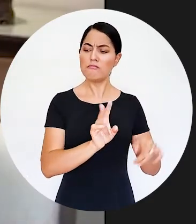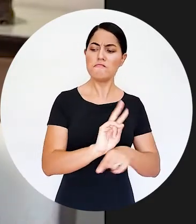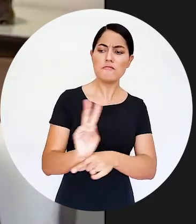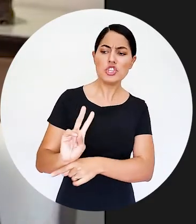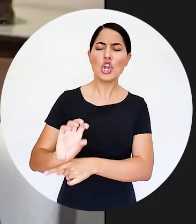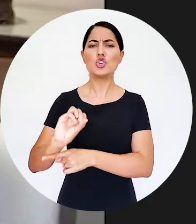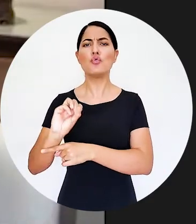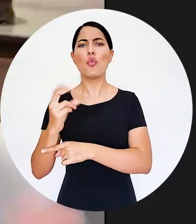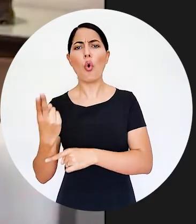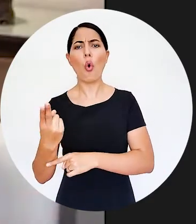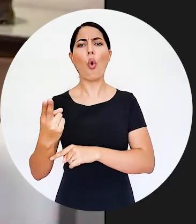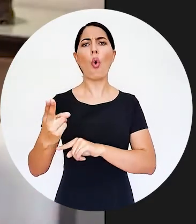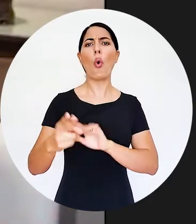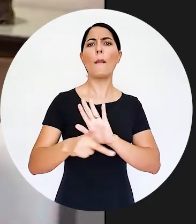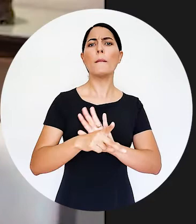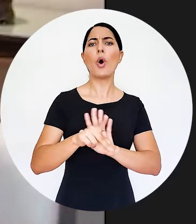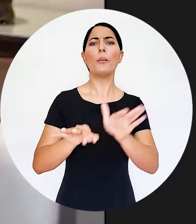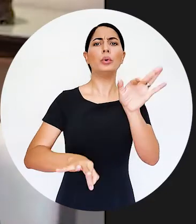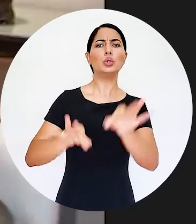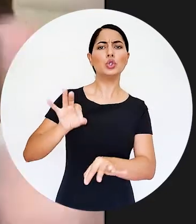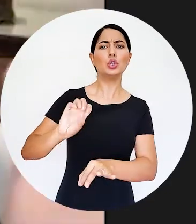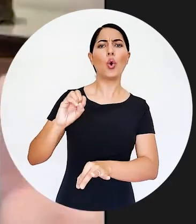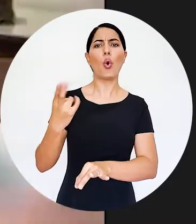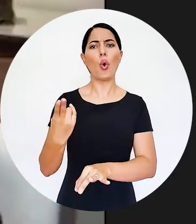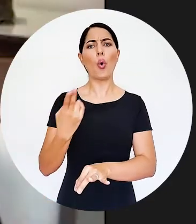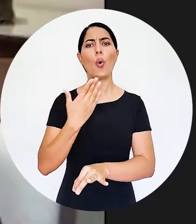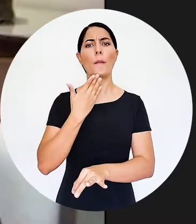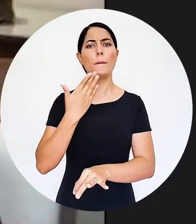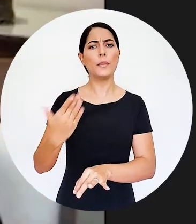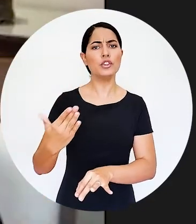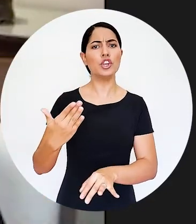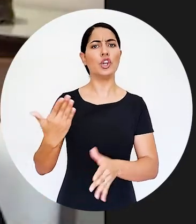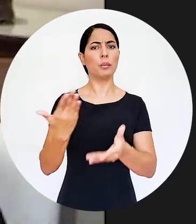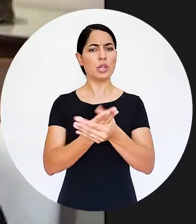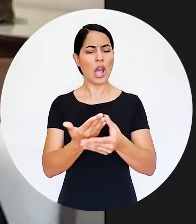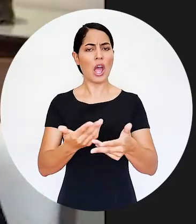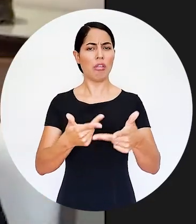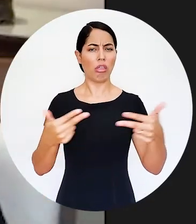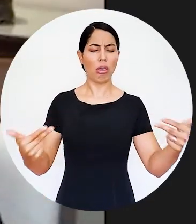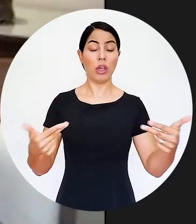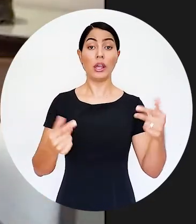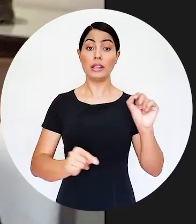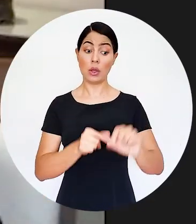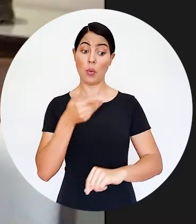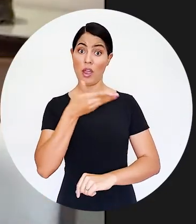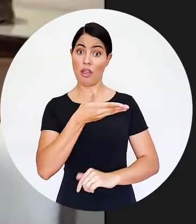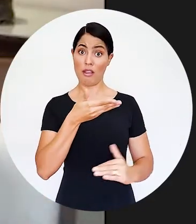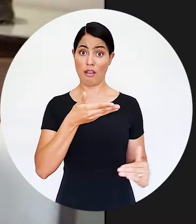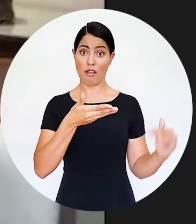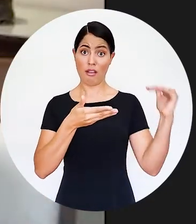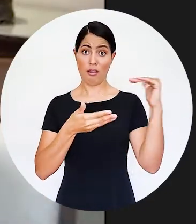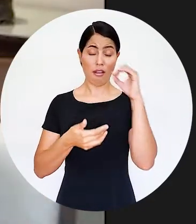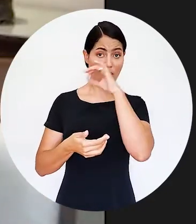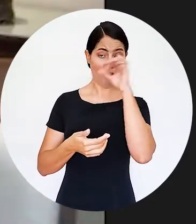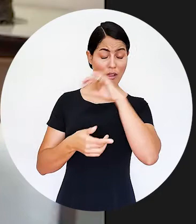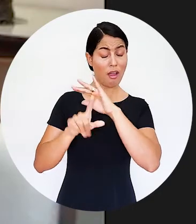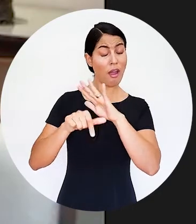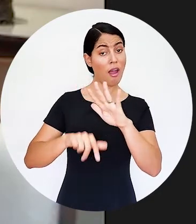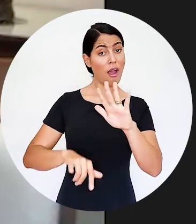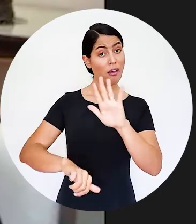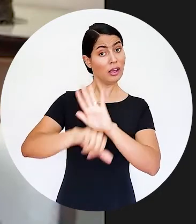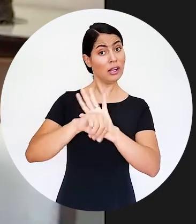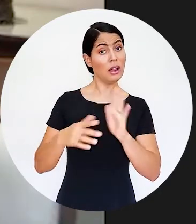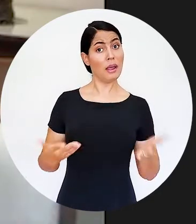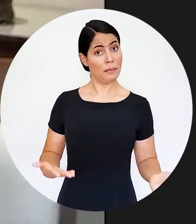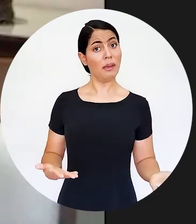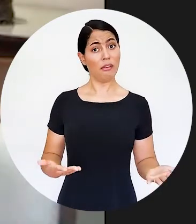um sentimento investigativo procedimento judicial ou recursal e vai se transformar em um delinquente processual porque o